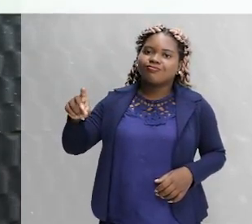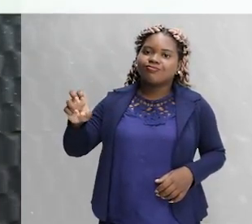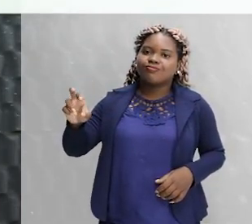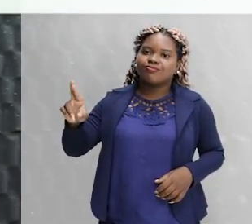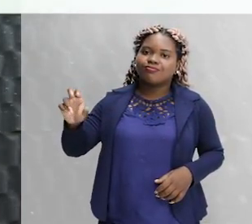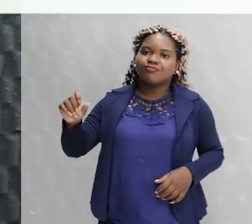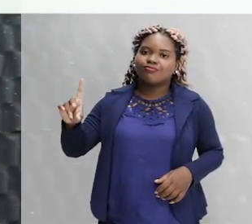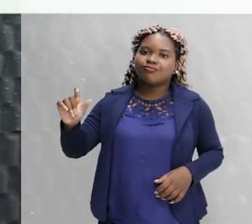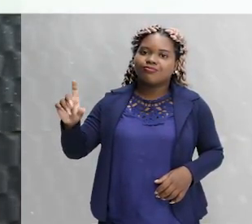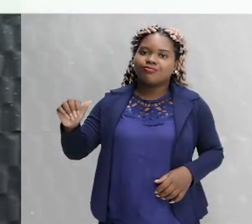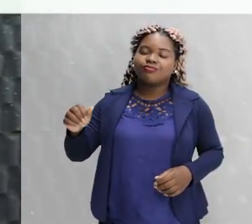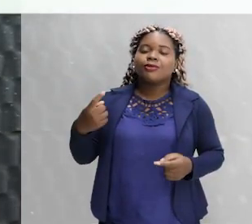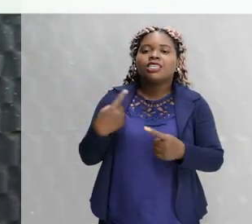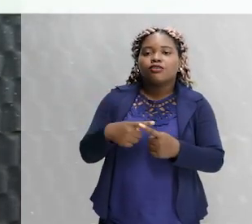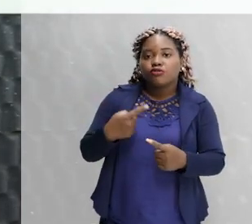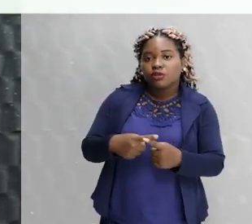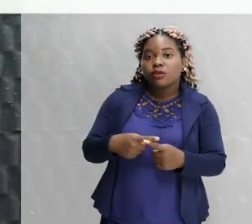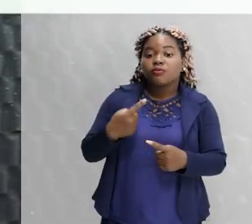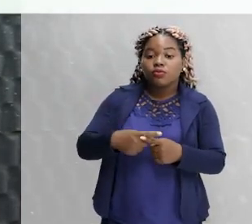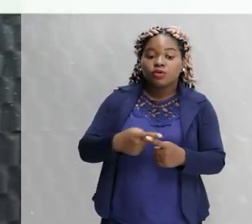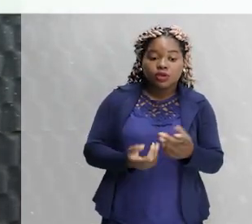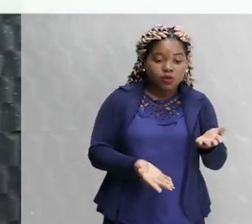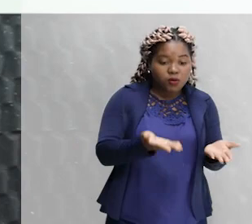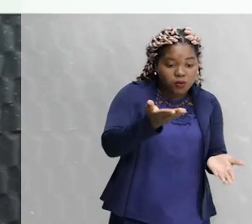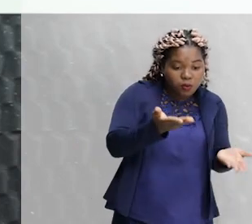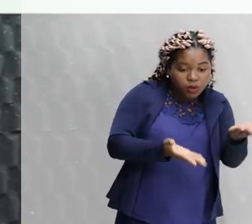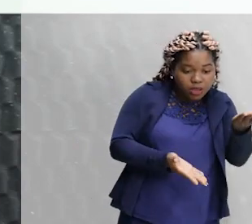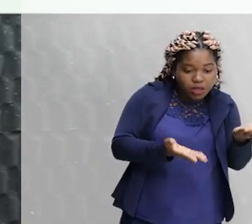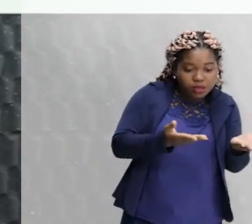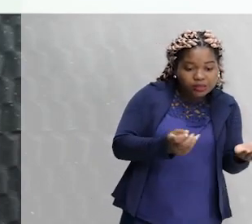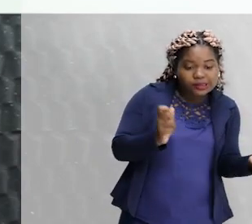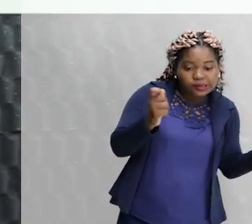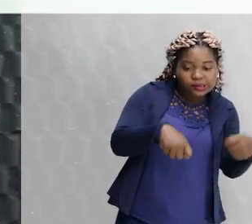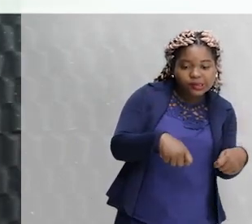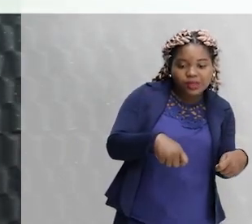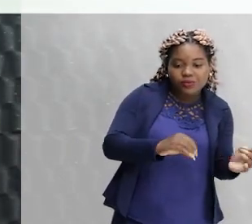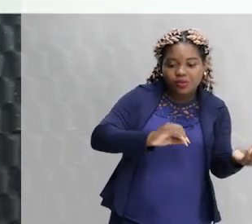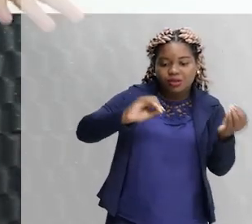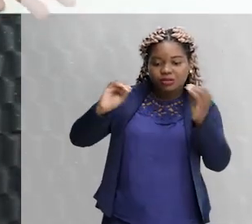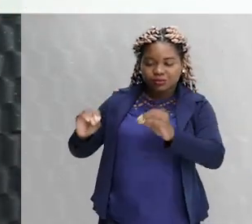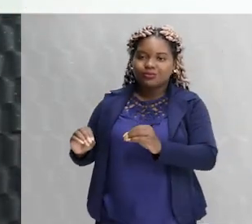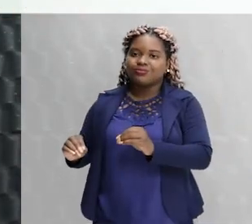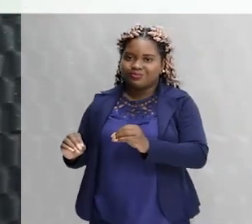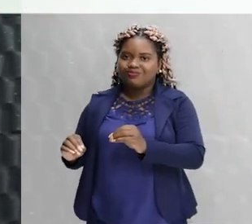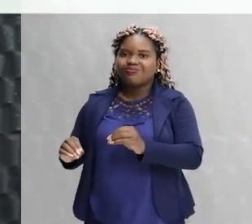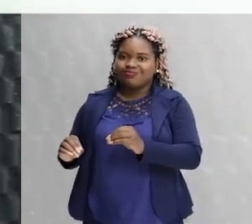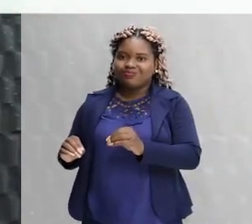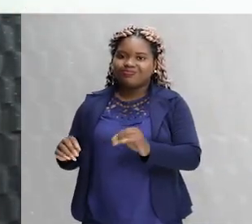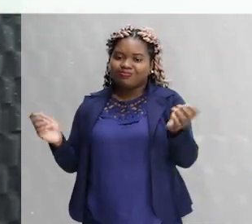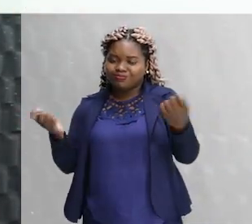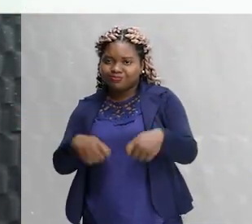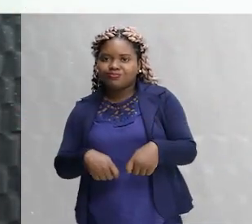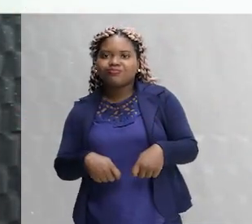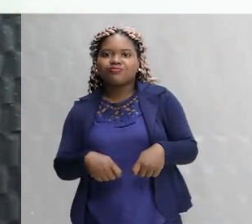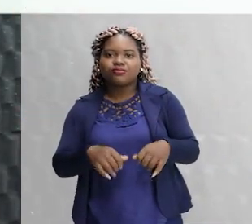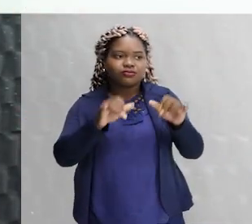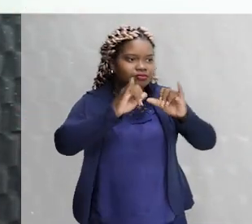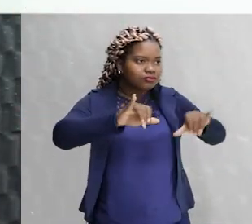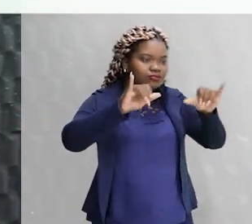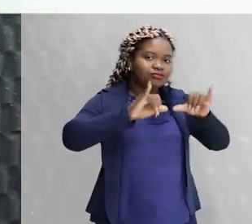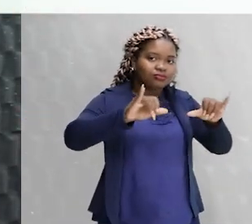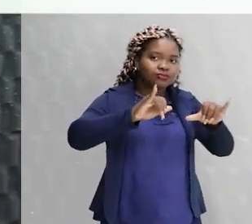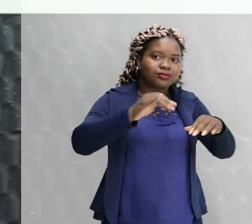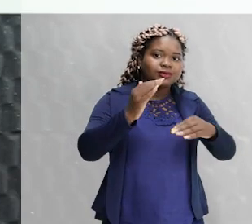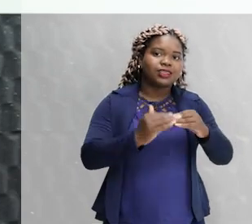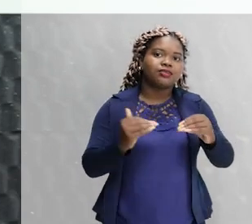quê, pessoal? Esse peso aqui pode ser um peso atribuído de propósito, quando eu quero que um dado tenha